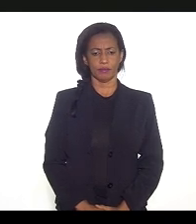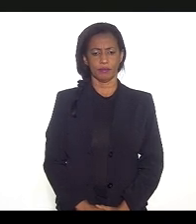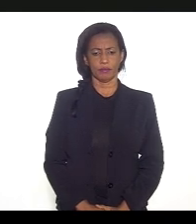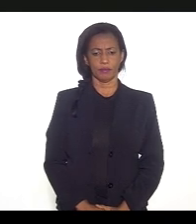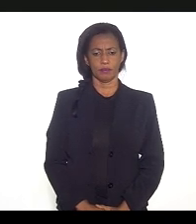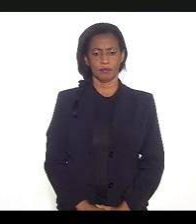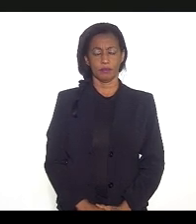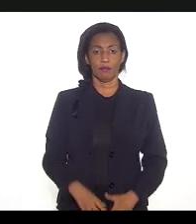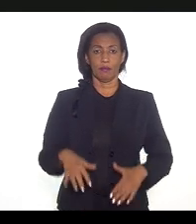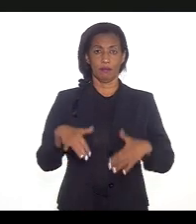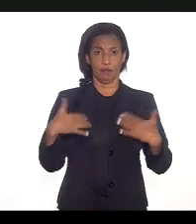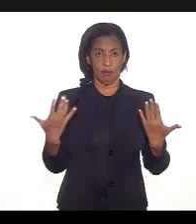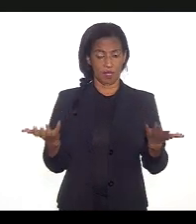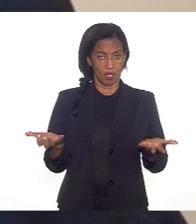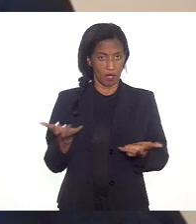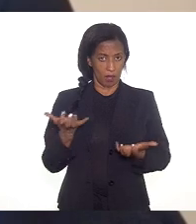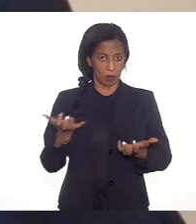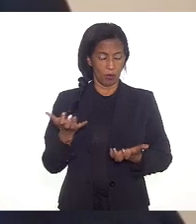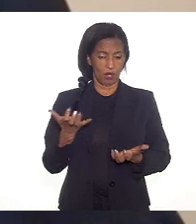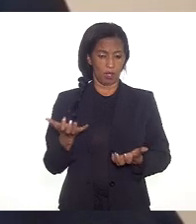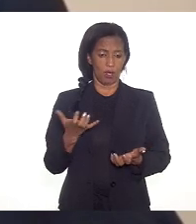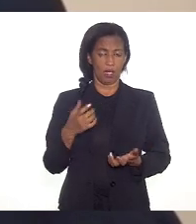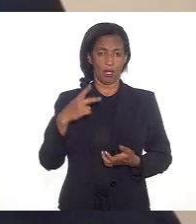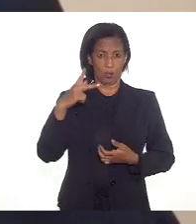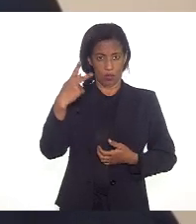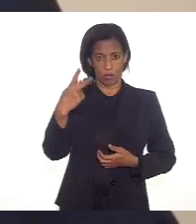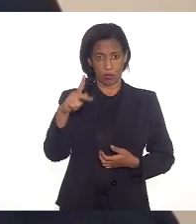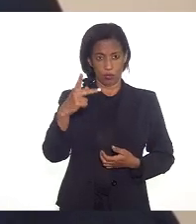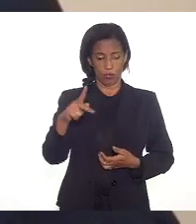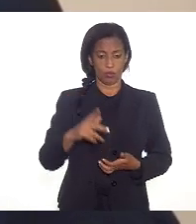Eu quero acolher aqui as tuas.